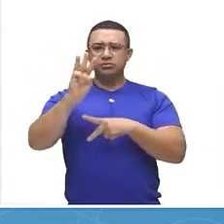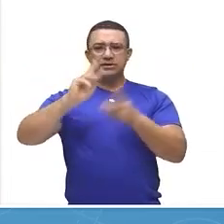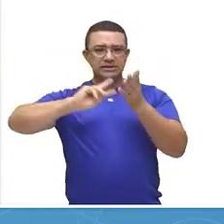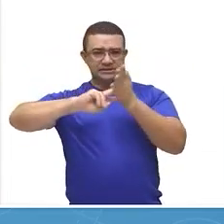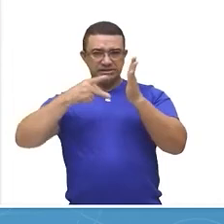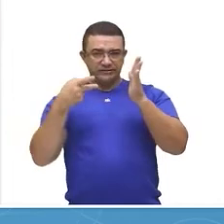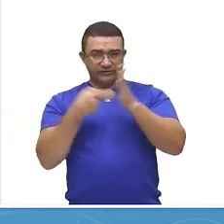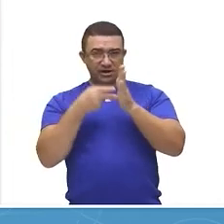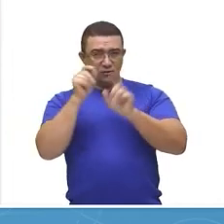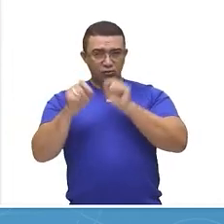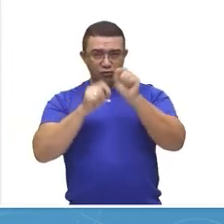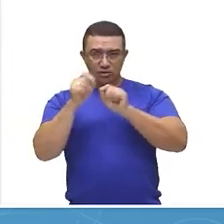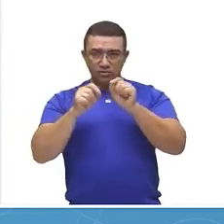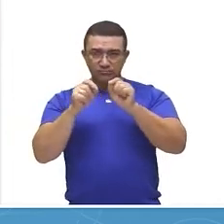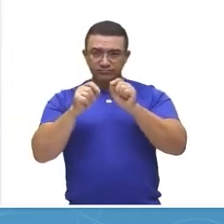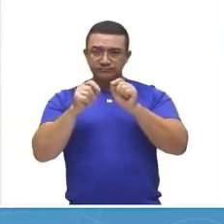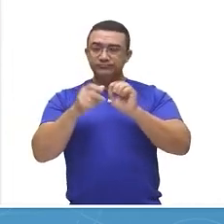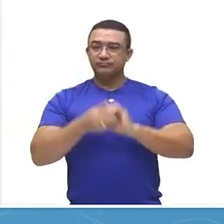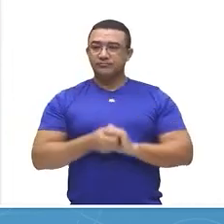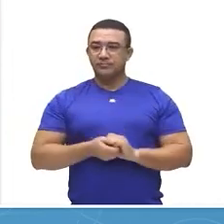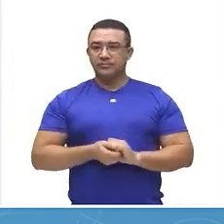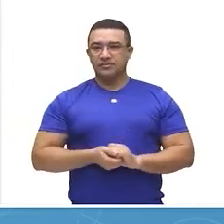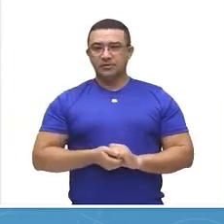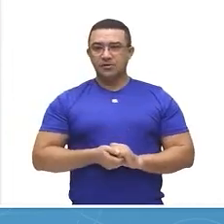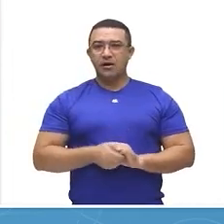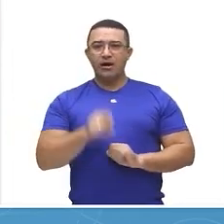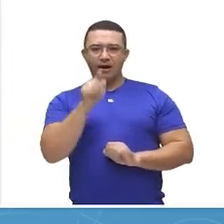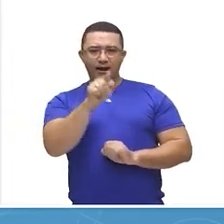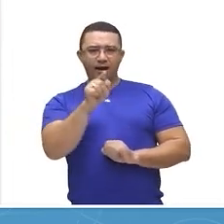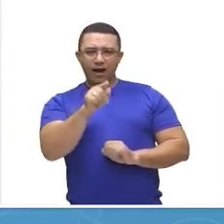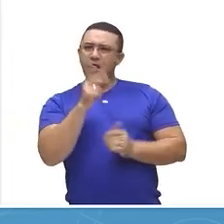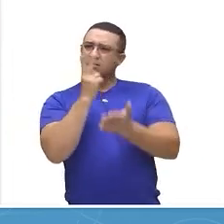dela. Então, ela costumava esconder o seu